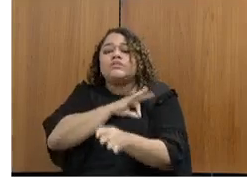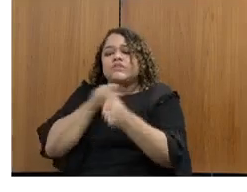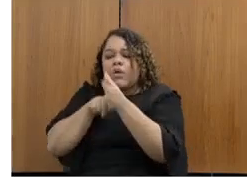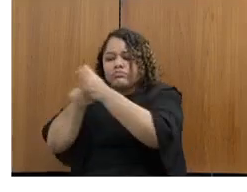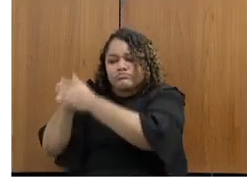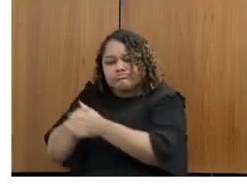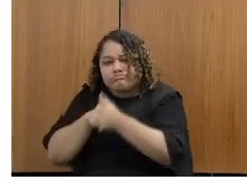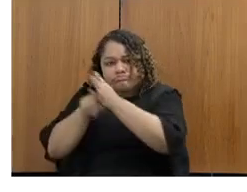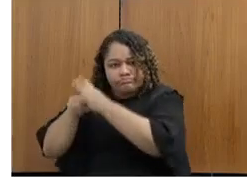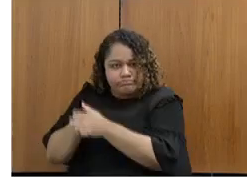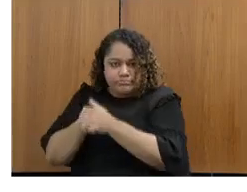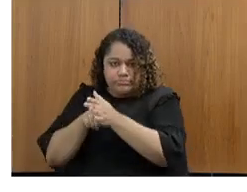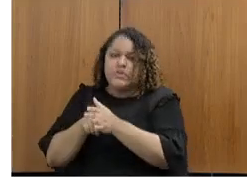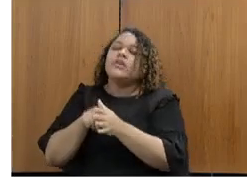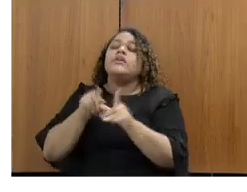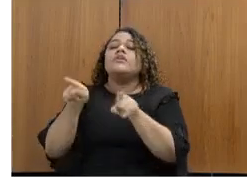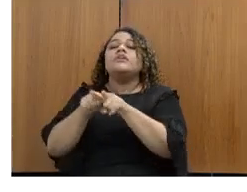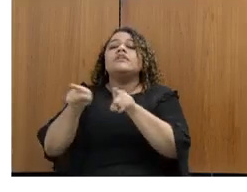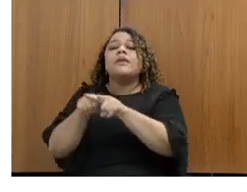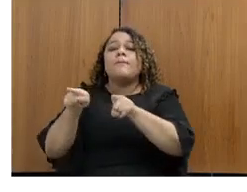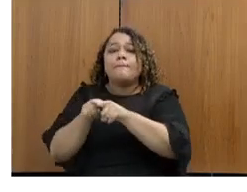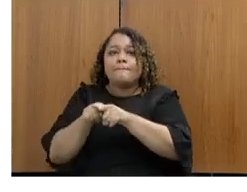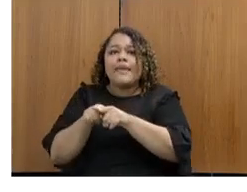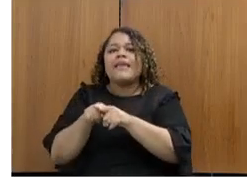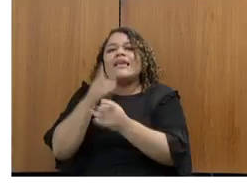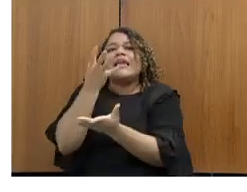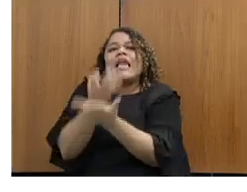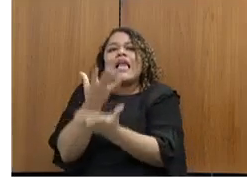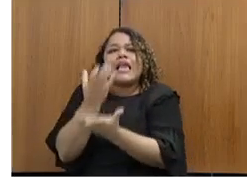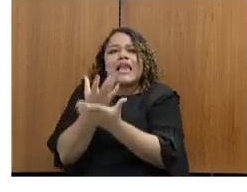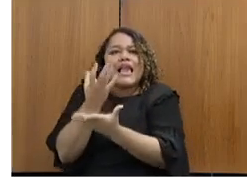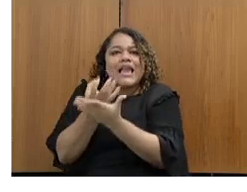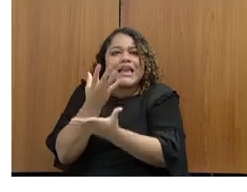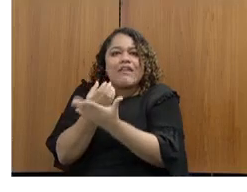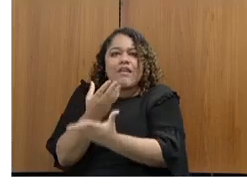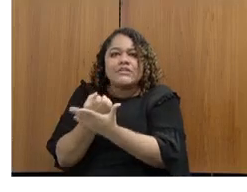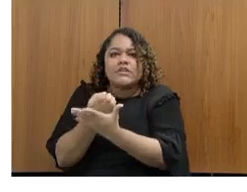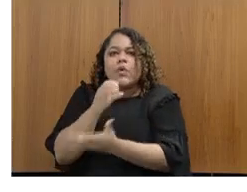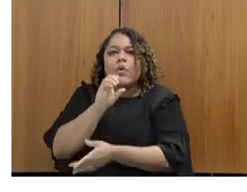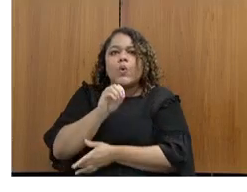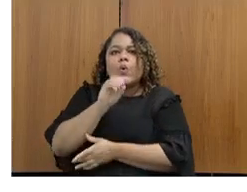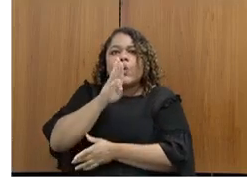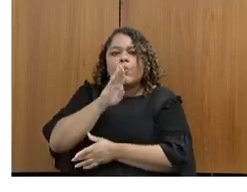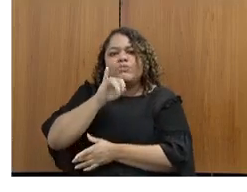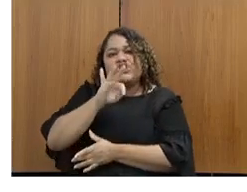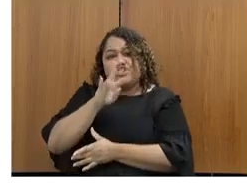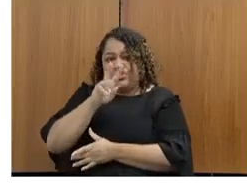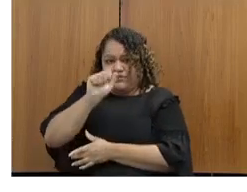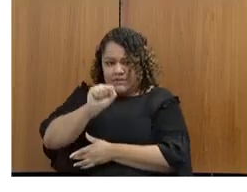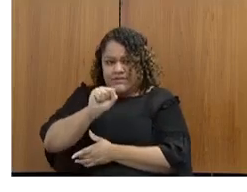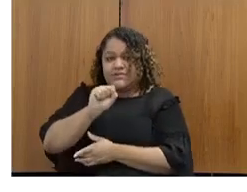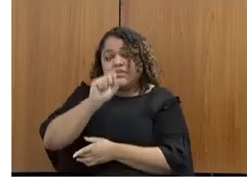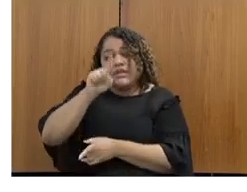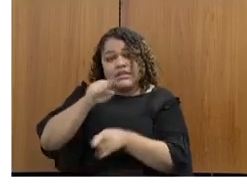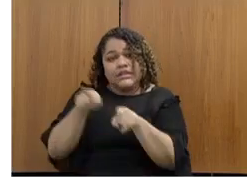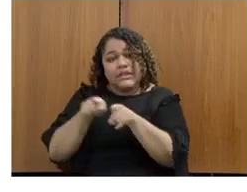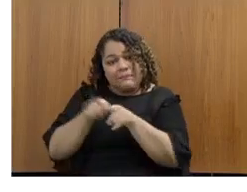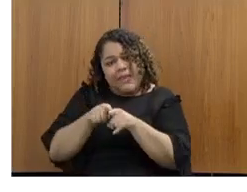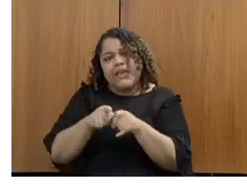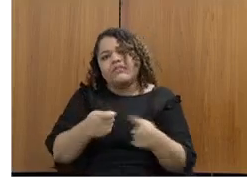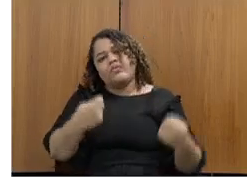de oitivas né que vai nos permitir por meio de uma indexação uma maioridade também do serviço